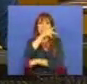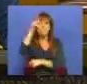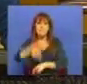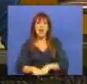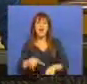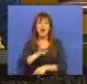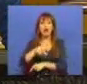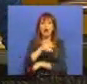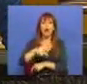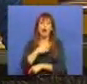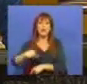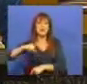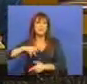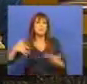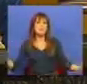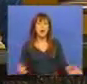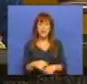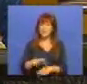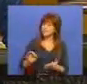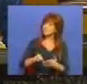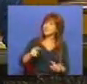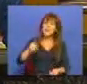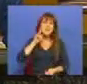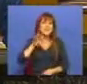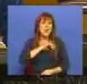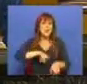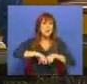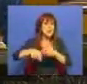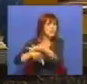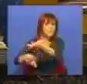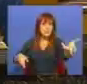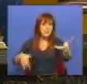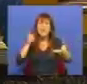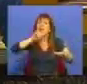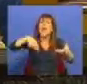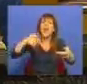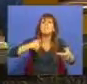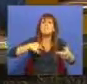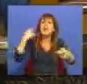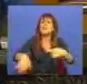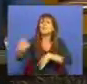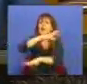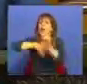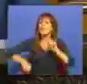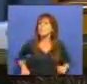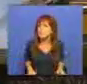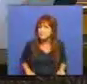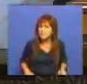Afinal, senhoras deputadas e senhores deputados, quem tem medo da Europa?